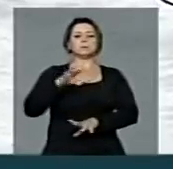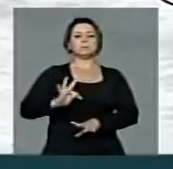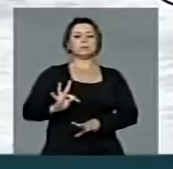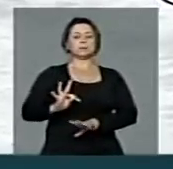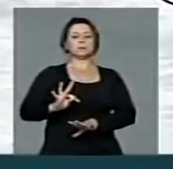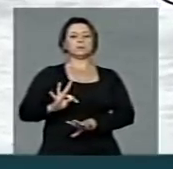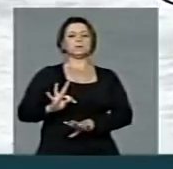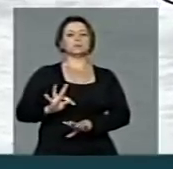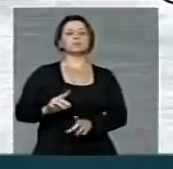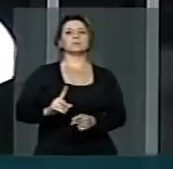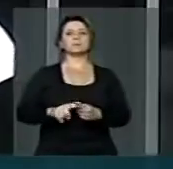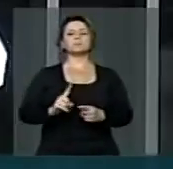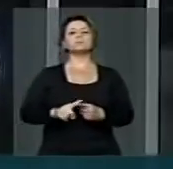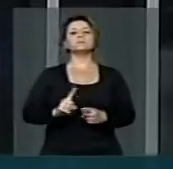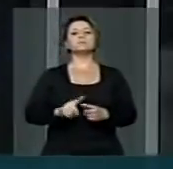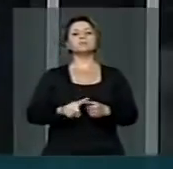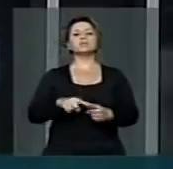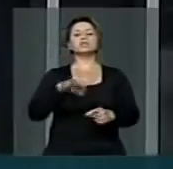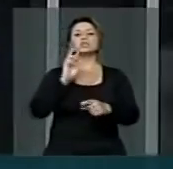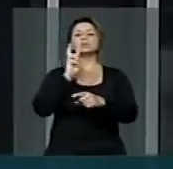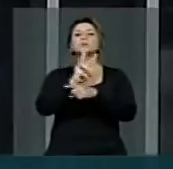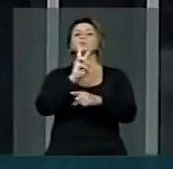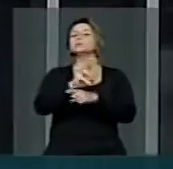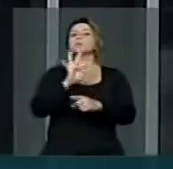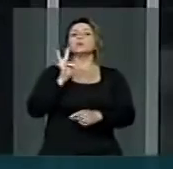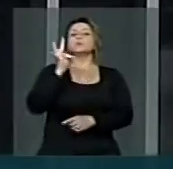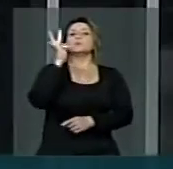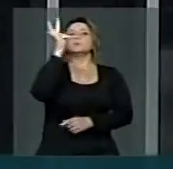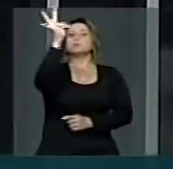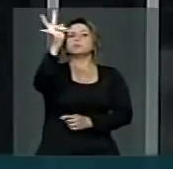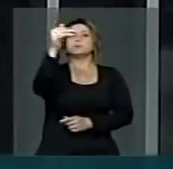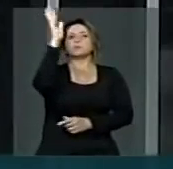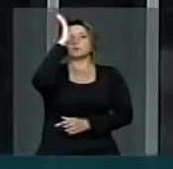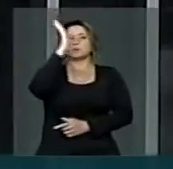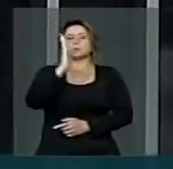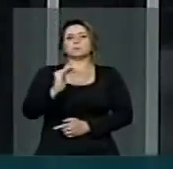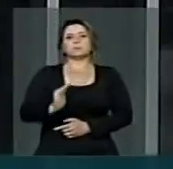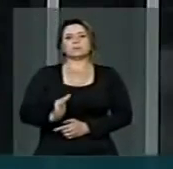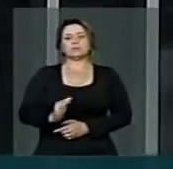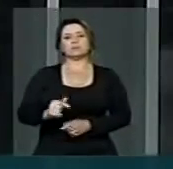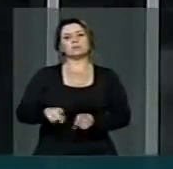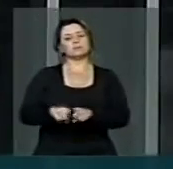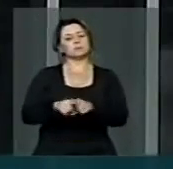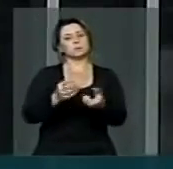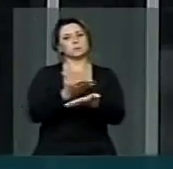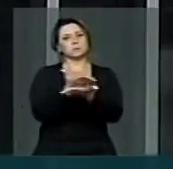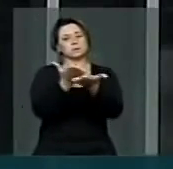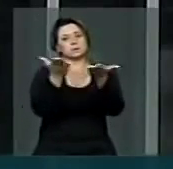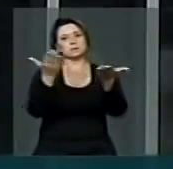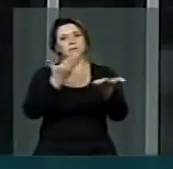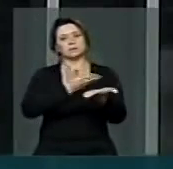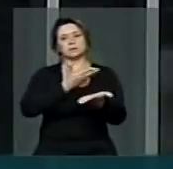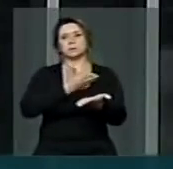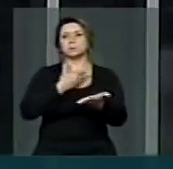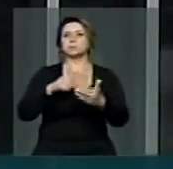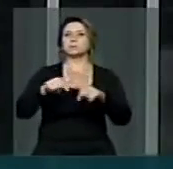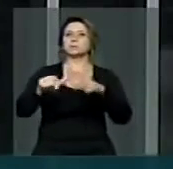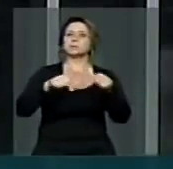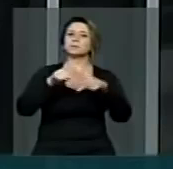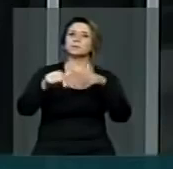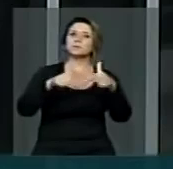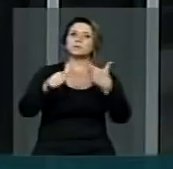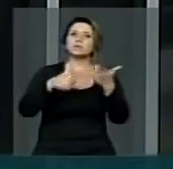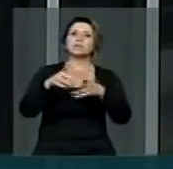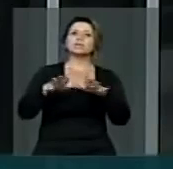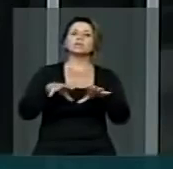Principalmente porque boa parte do futuro da nação, senhor presidente, nobres colegas parlamentares, está